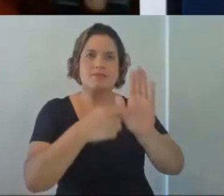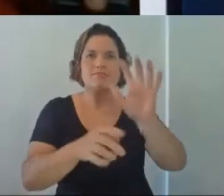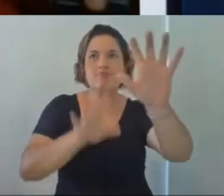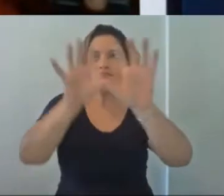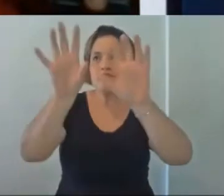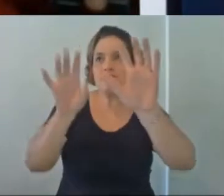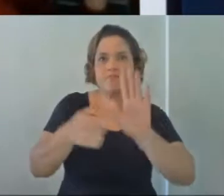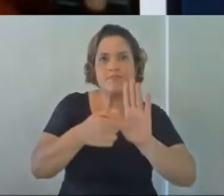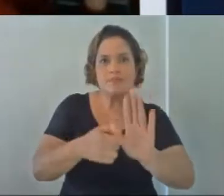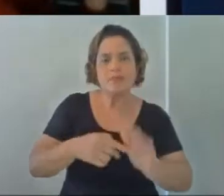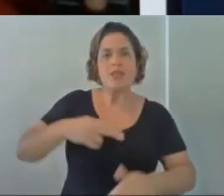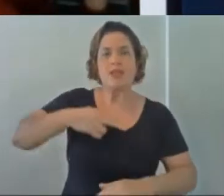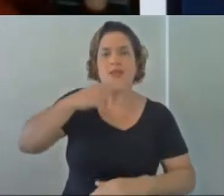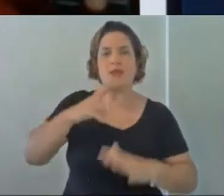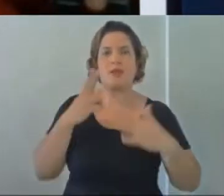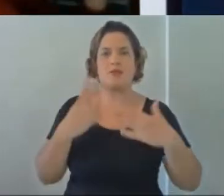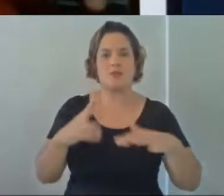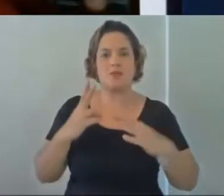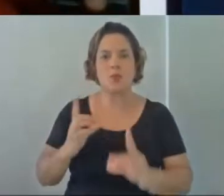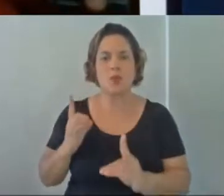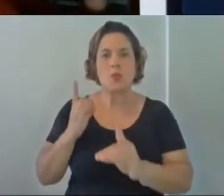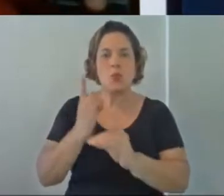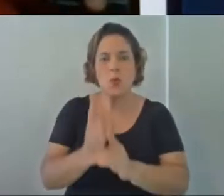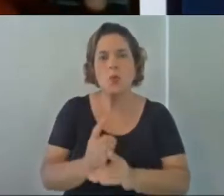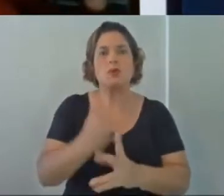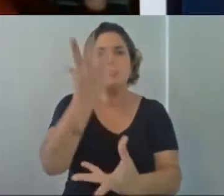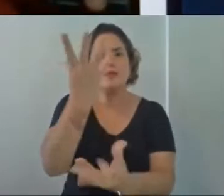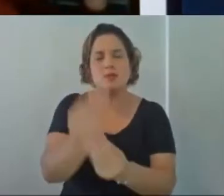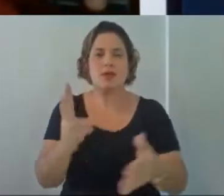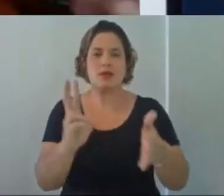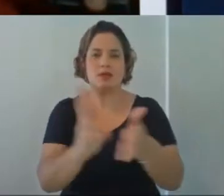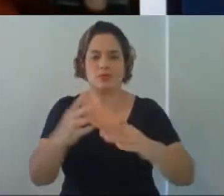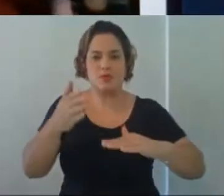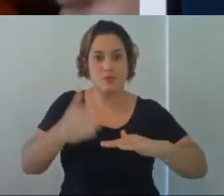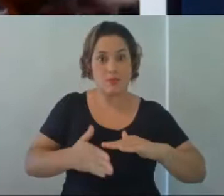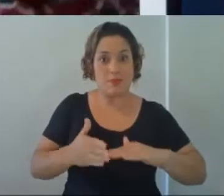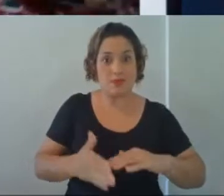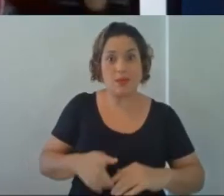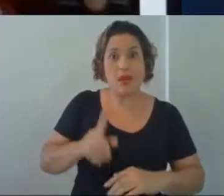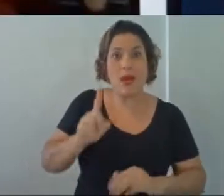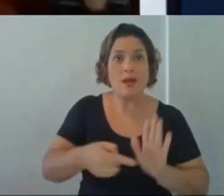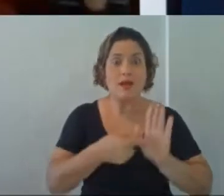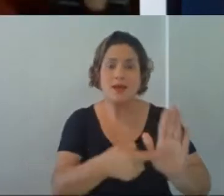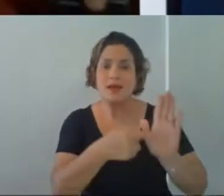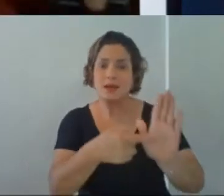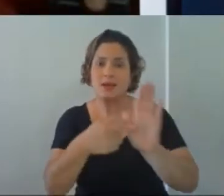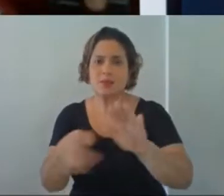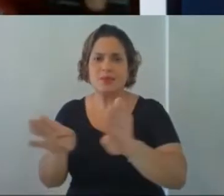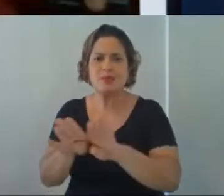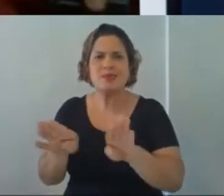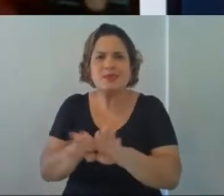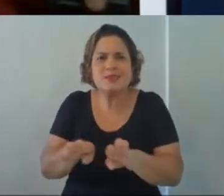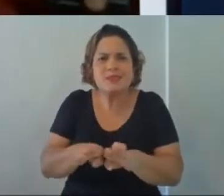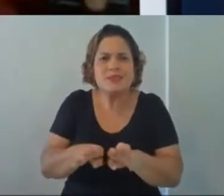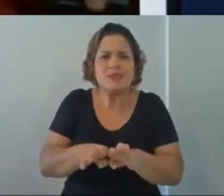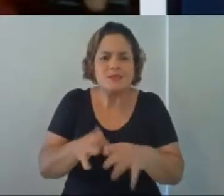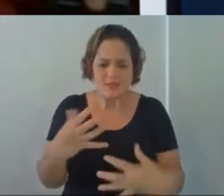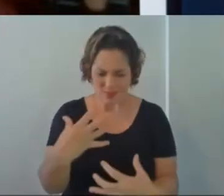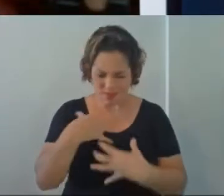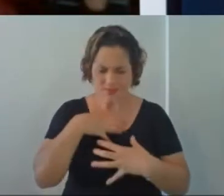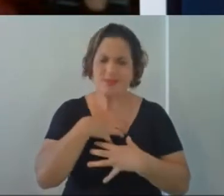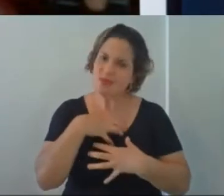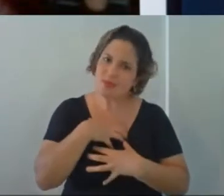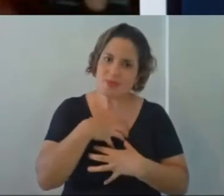exposição Netos de Macunaíma, Encontros de Arte Indígena Contemporânea, são manifestações estéticas